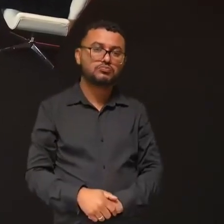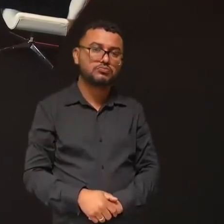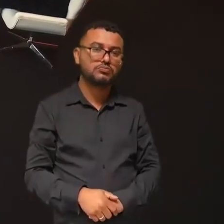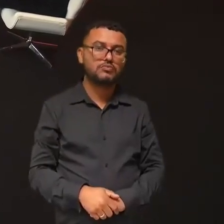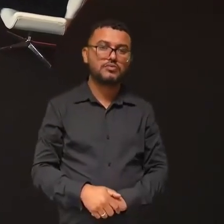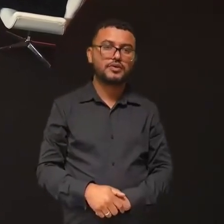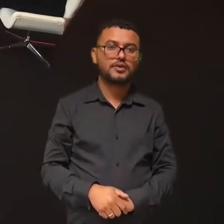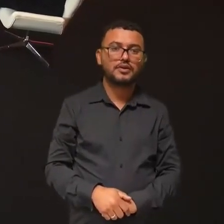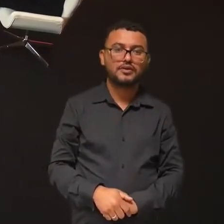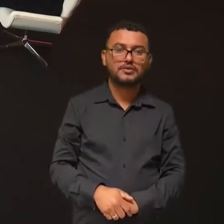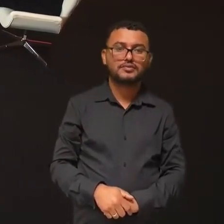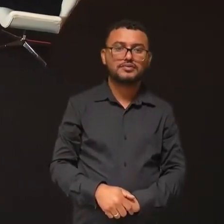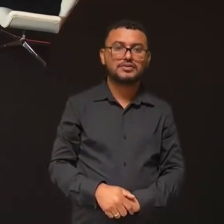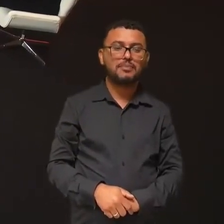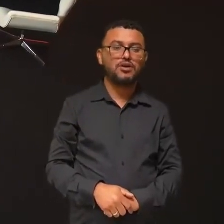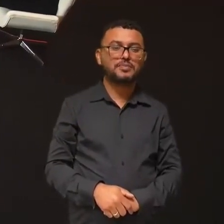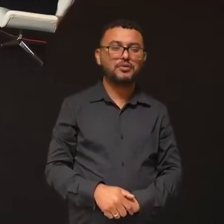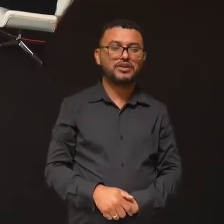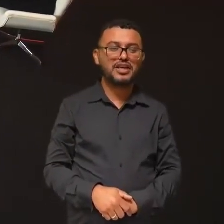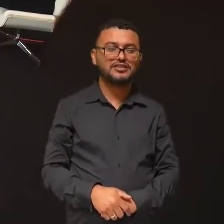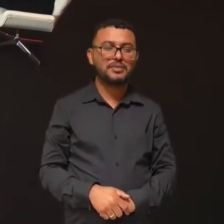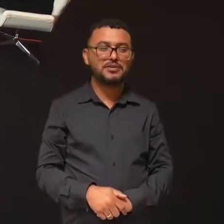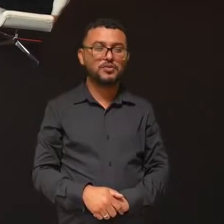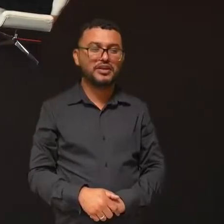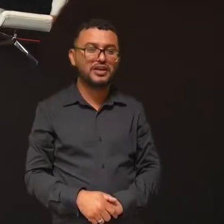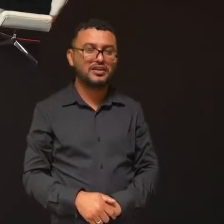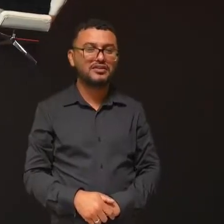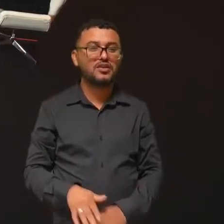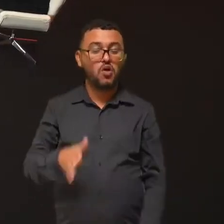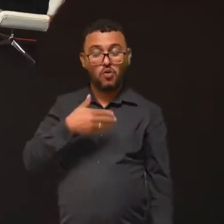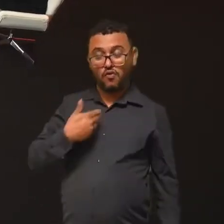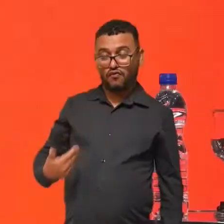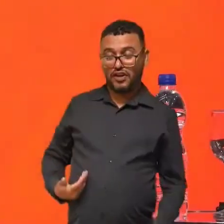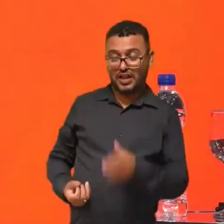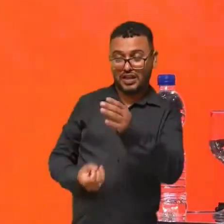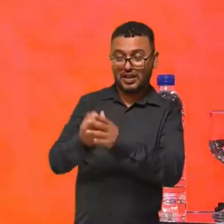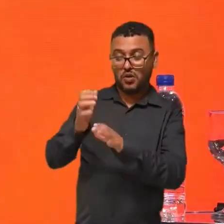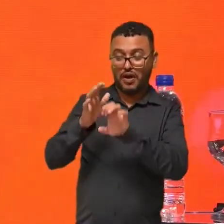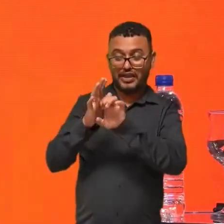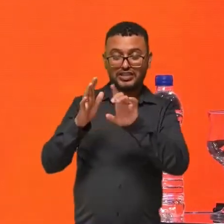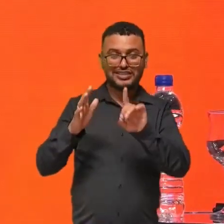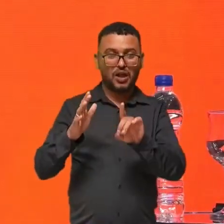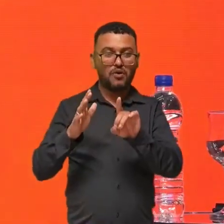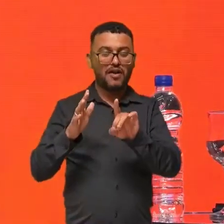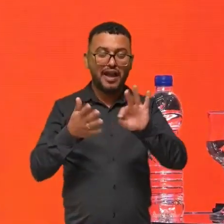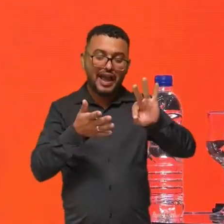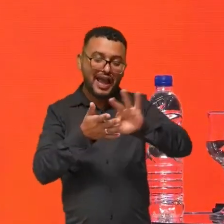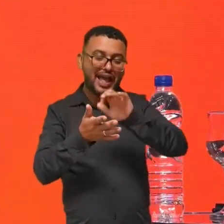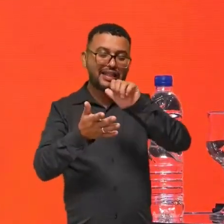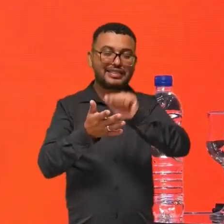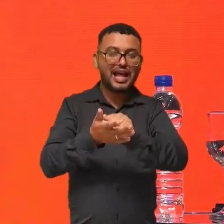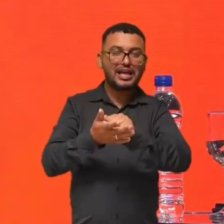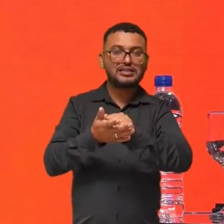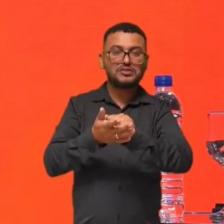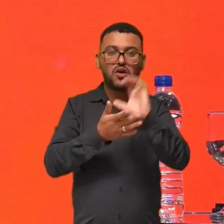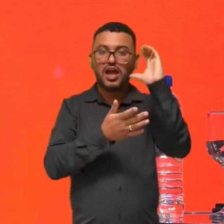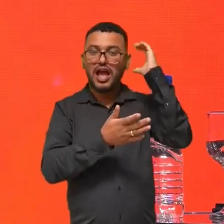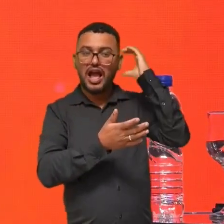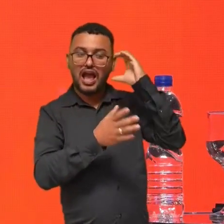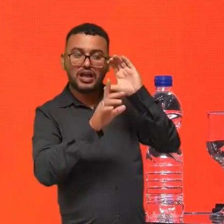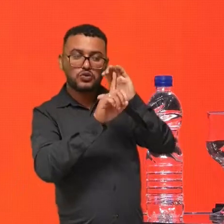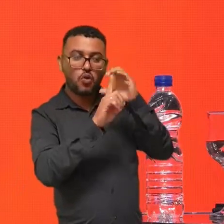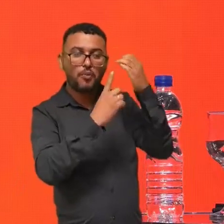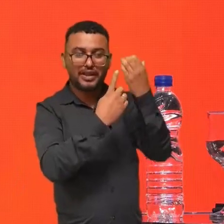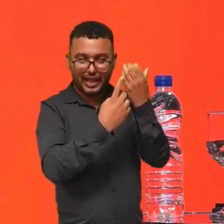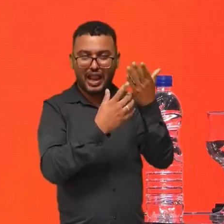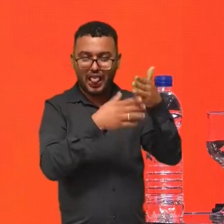Isso. O governo abriu um edital agora, né, para o credenciamento e habilitação das rádios comunitárias. E no